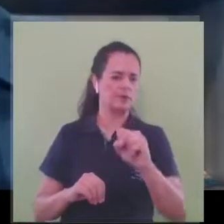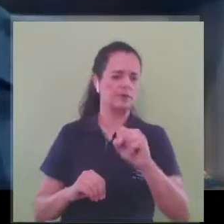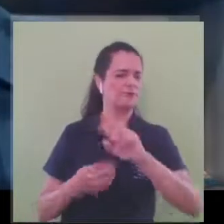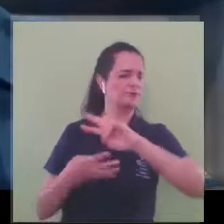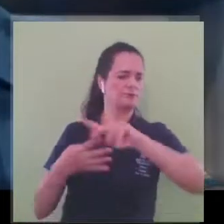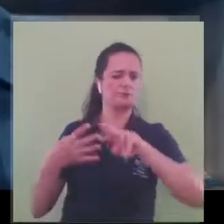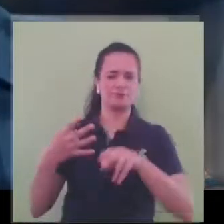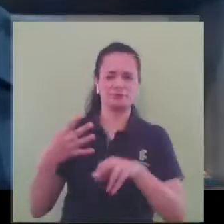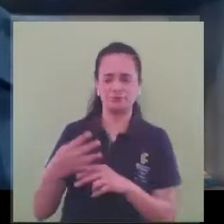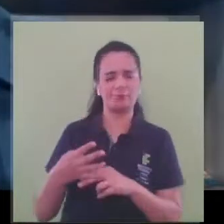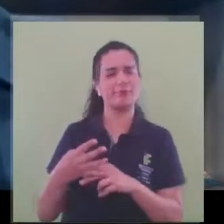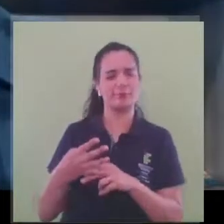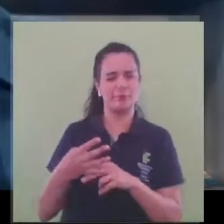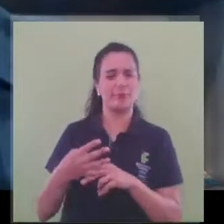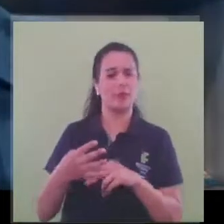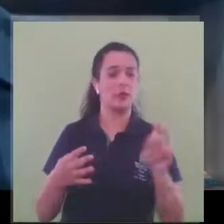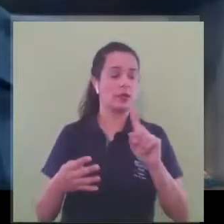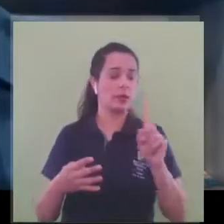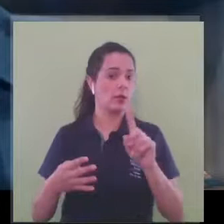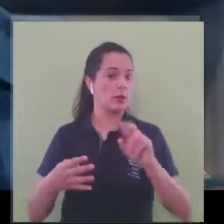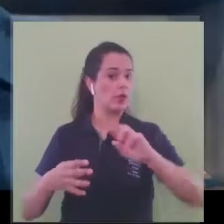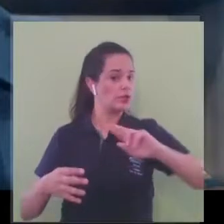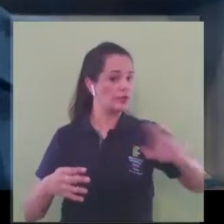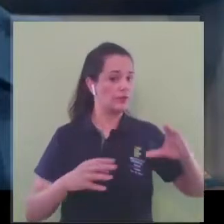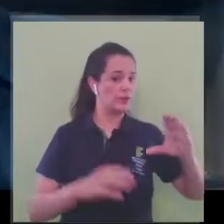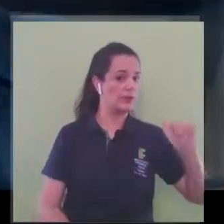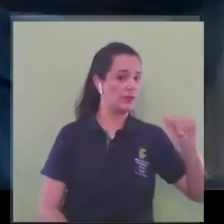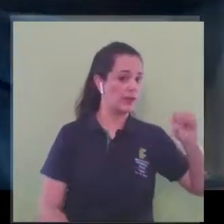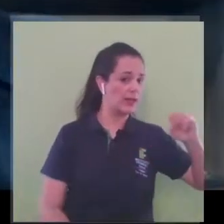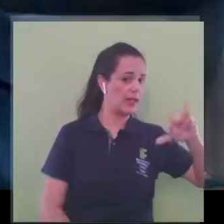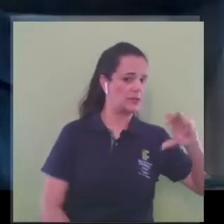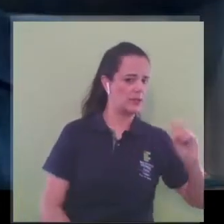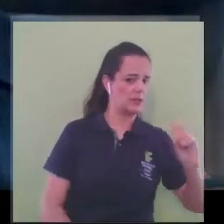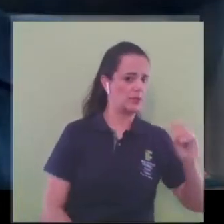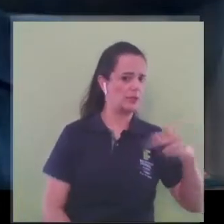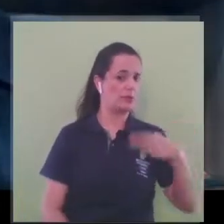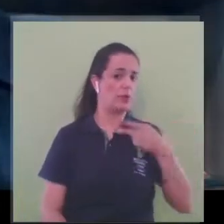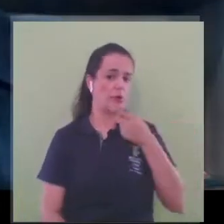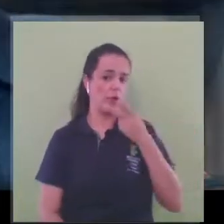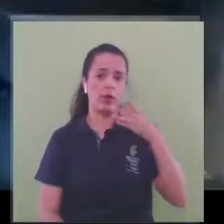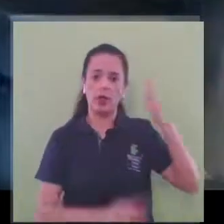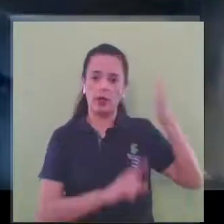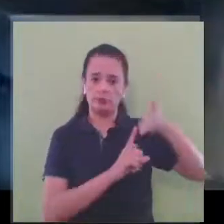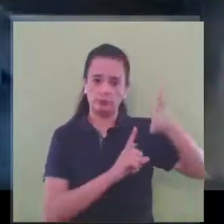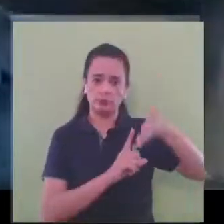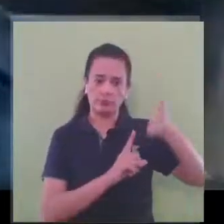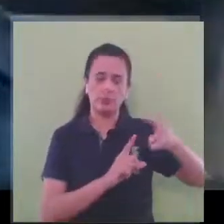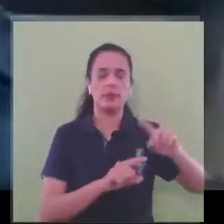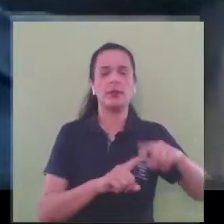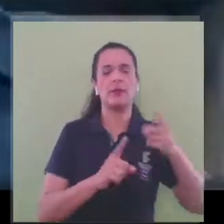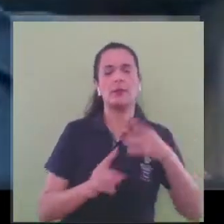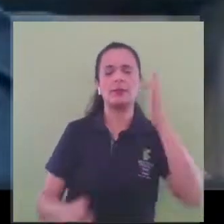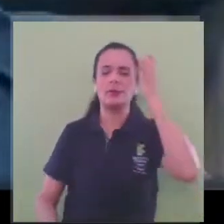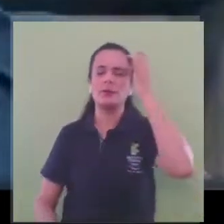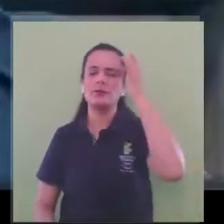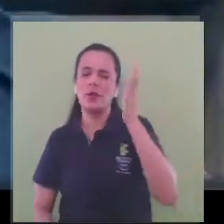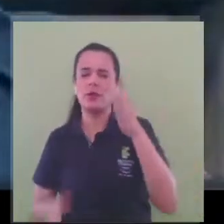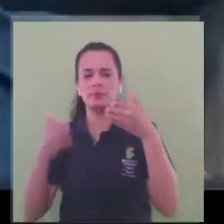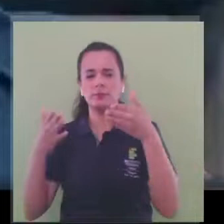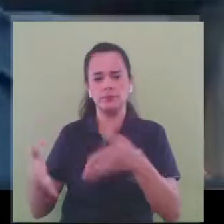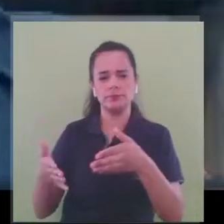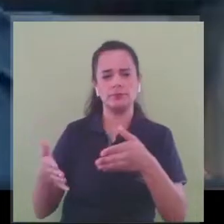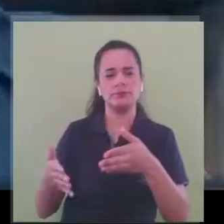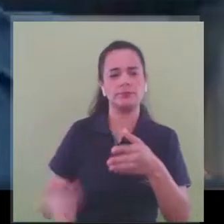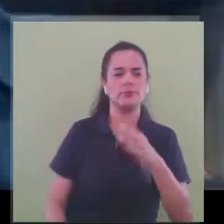clássicas, que não são os clássicos no topo, como eu mencionei, mas são obras mais facilitadas, né? As obras do Charles